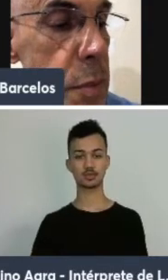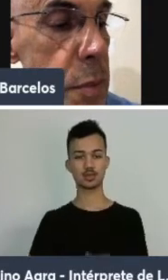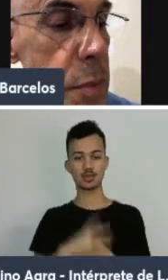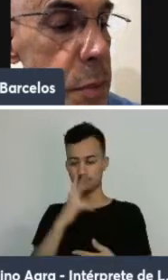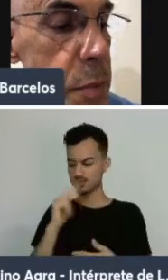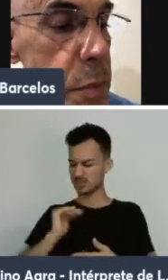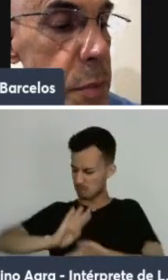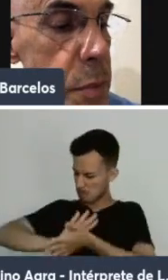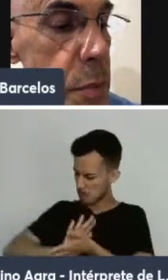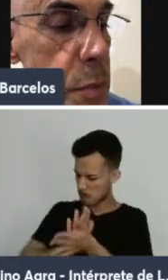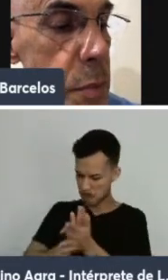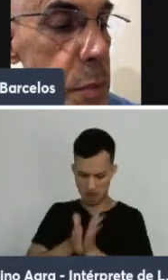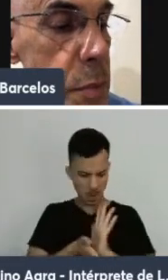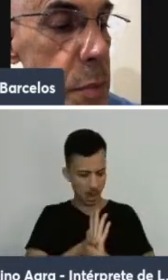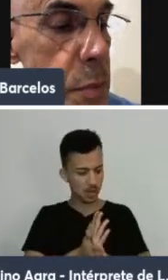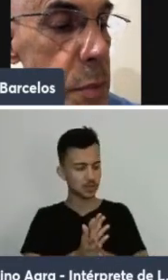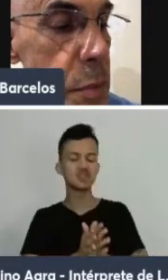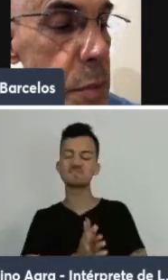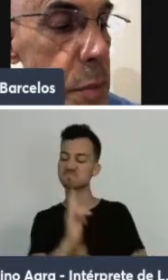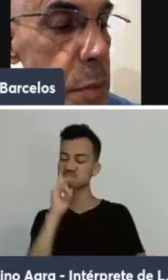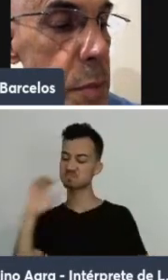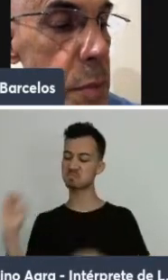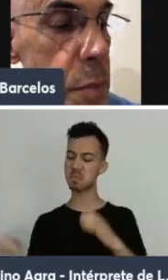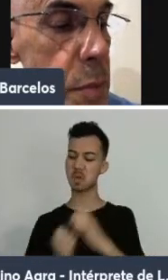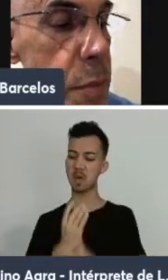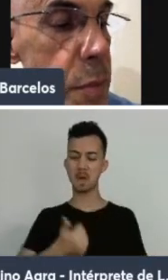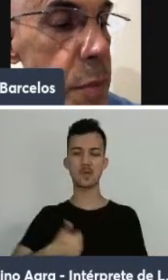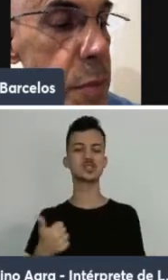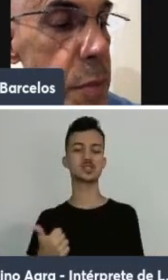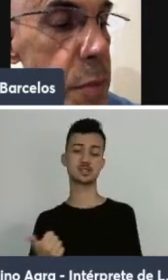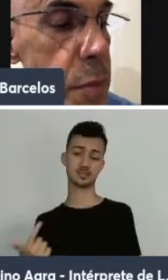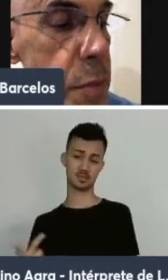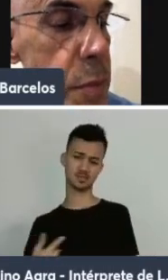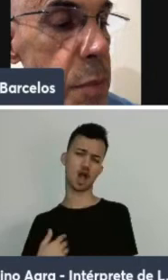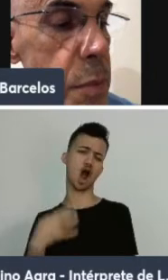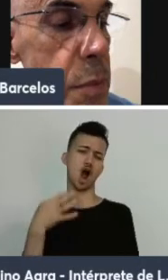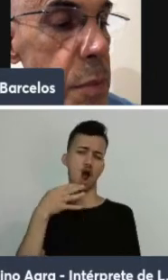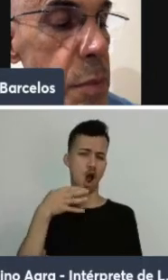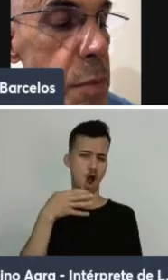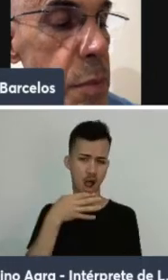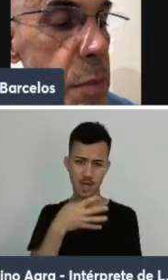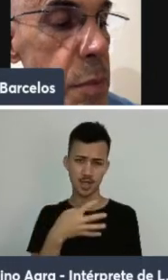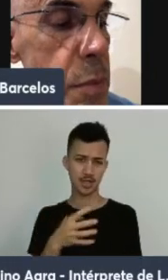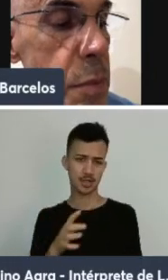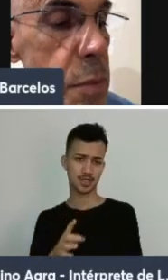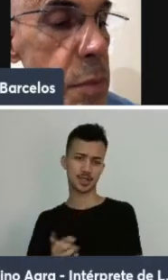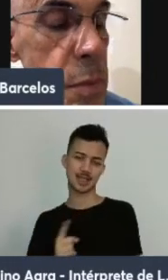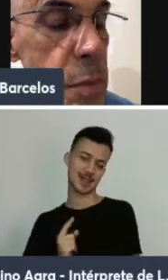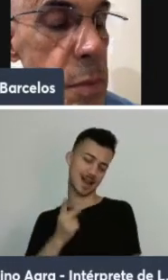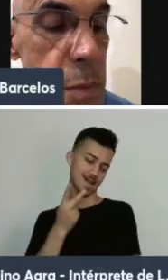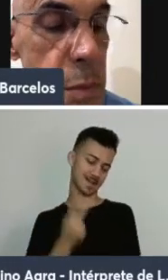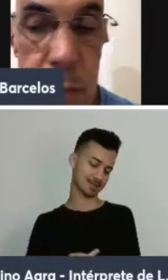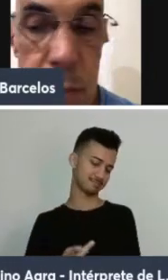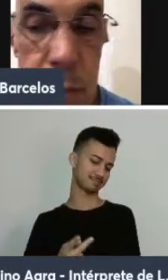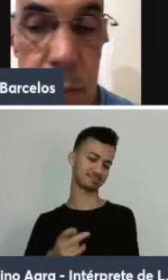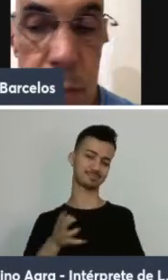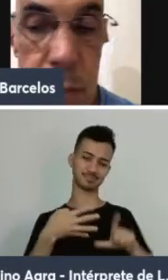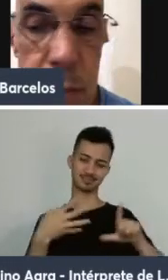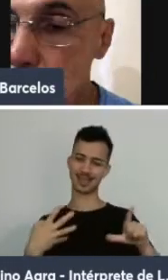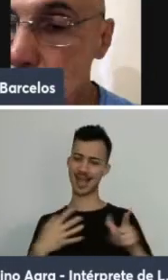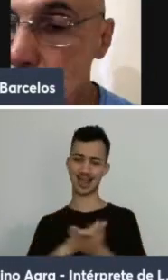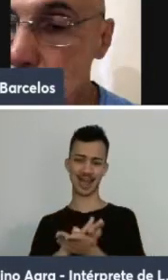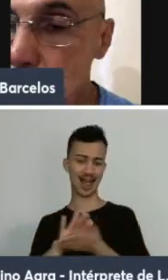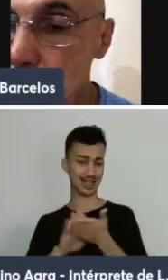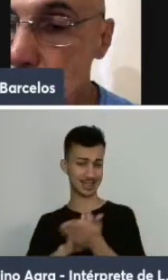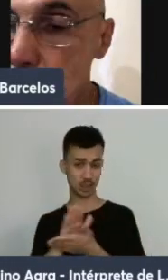repressivo, mais criava melhor. Mas tinha, obviamente, não se falava da questão homossexual. Em momento algum, a única